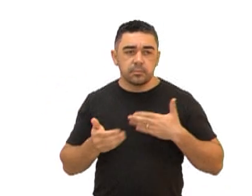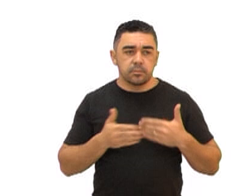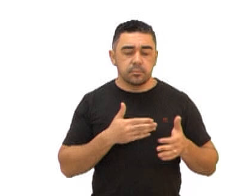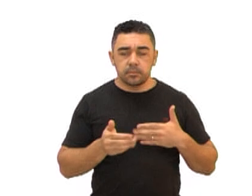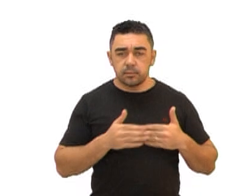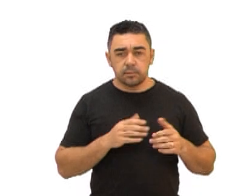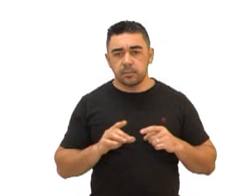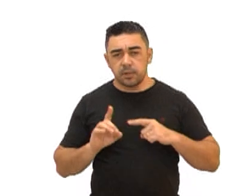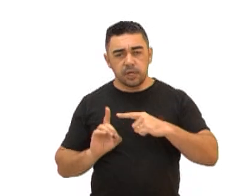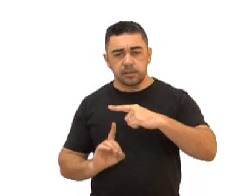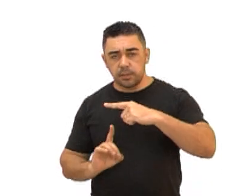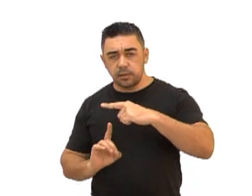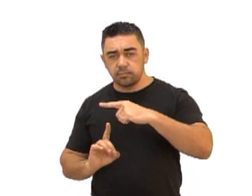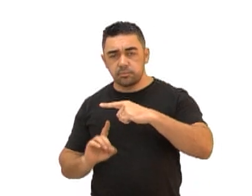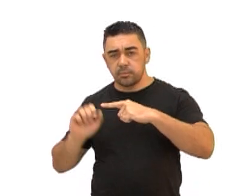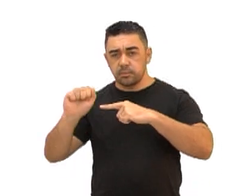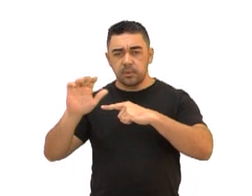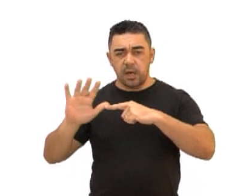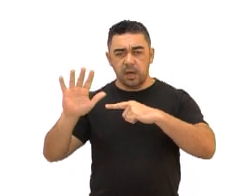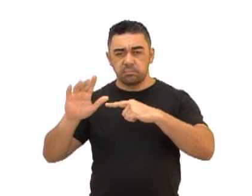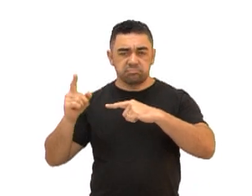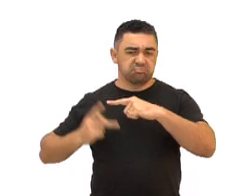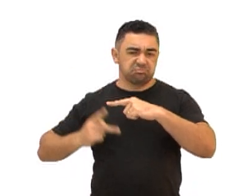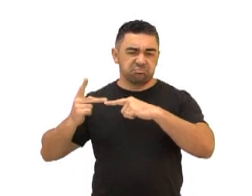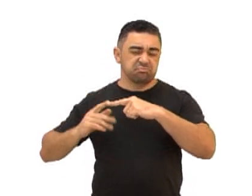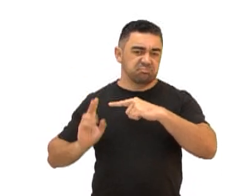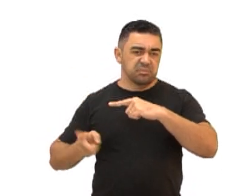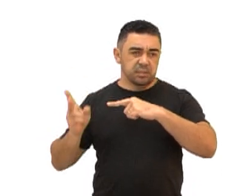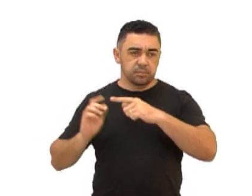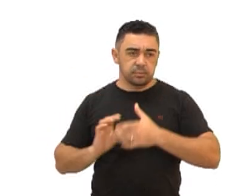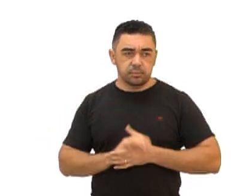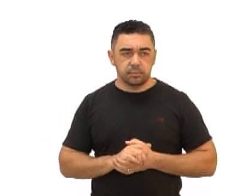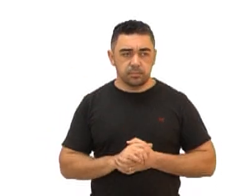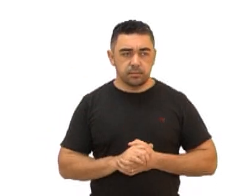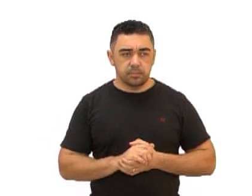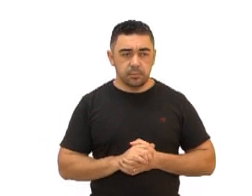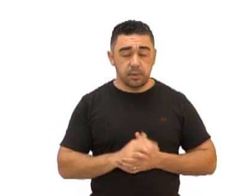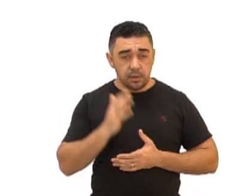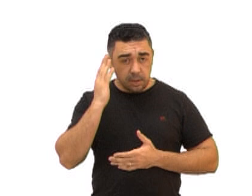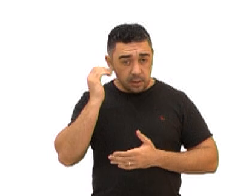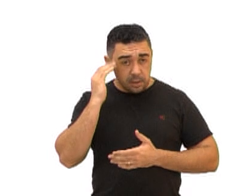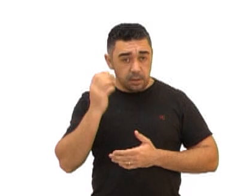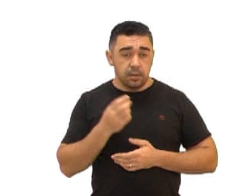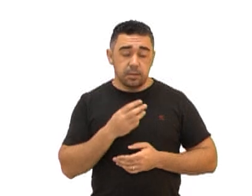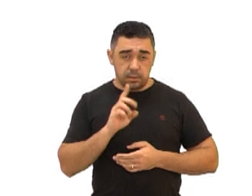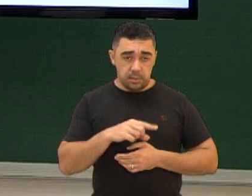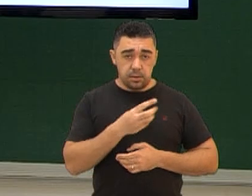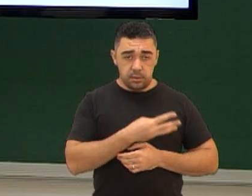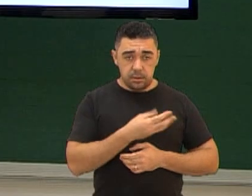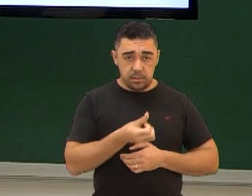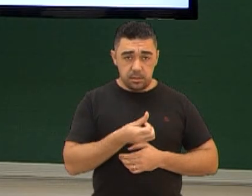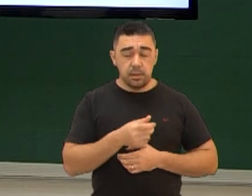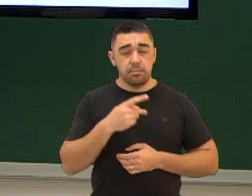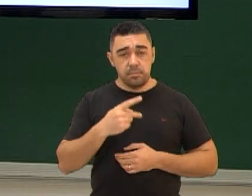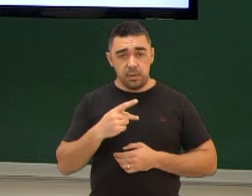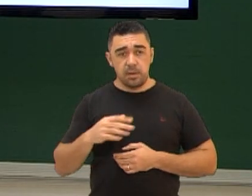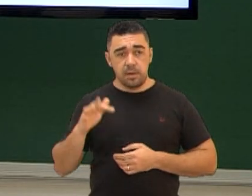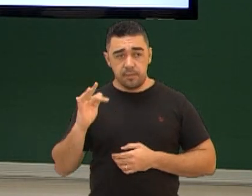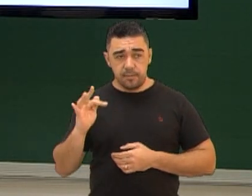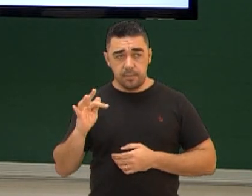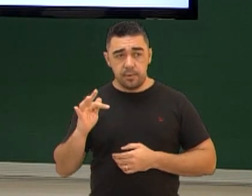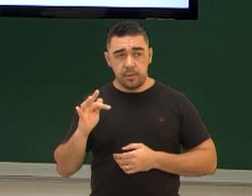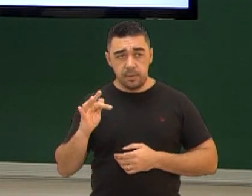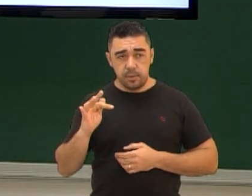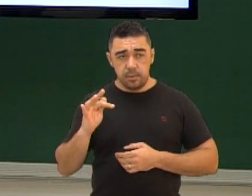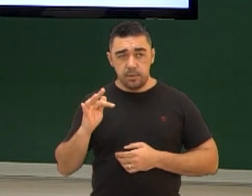mim a distância nem a área. Então elas continuam a mesma. Então a capacitância anterior, que é 36 picofarad,